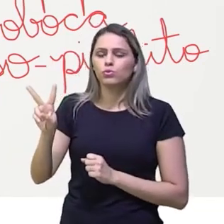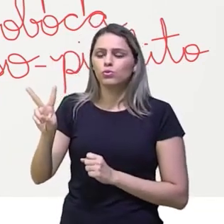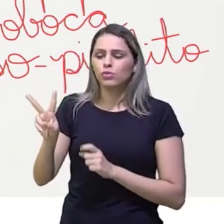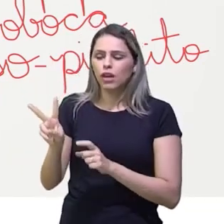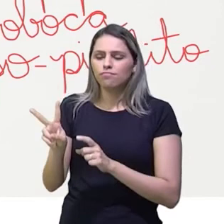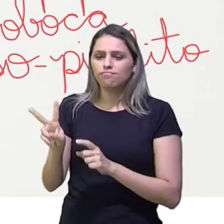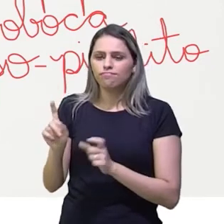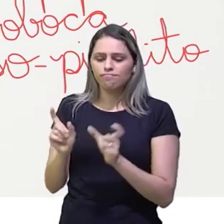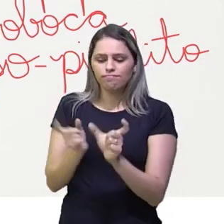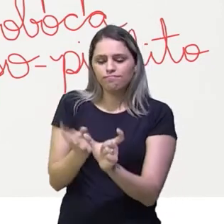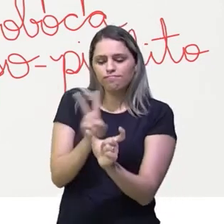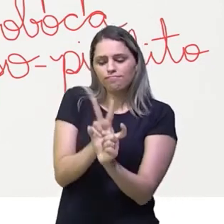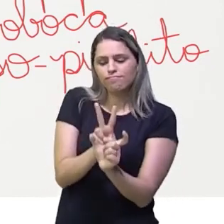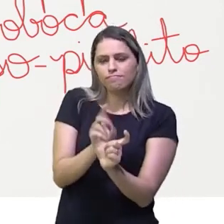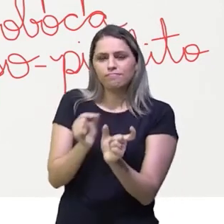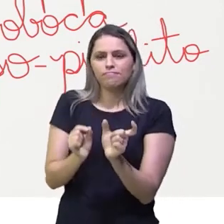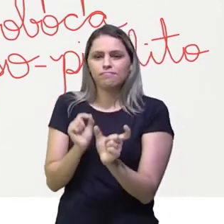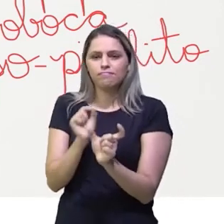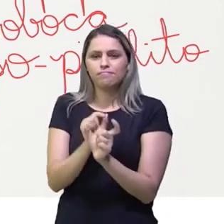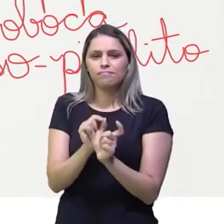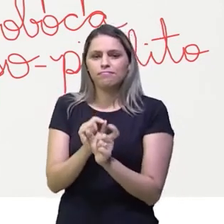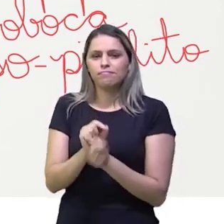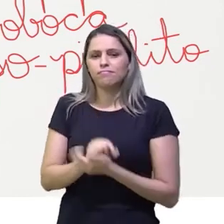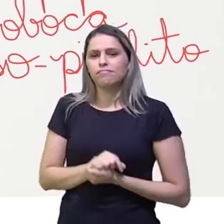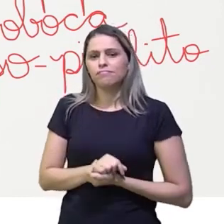V. A.